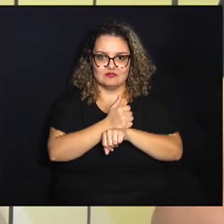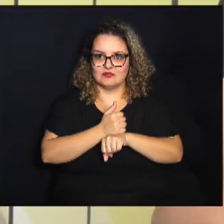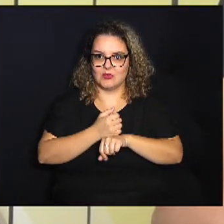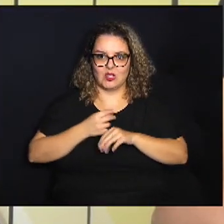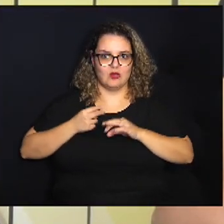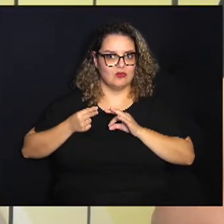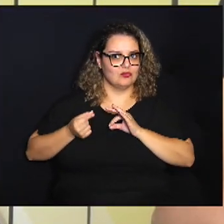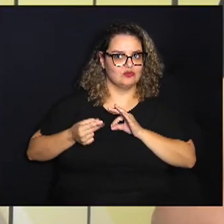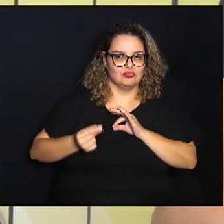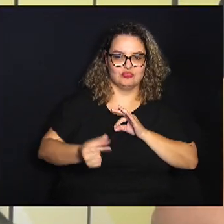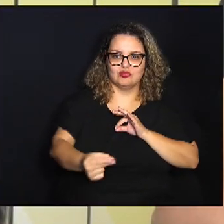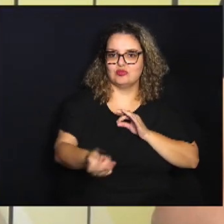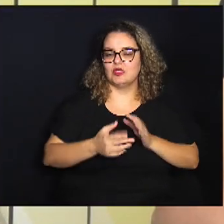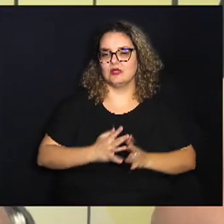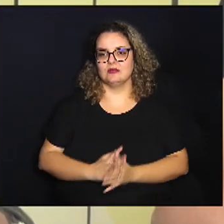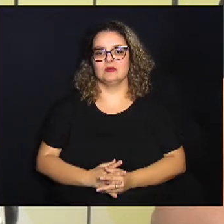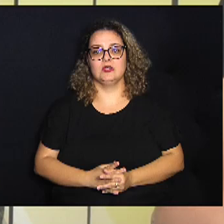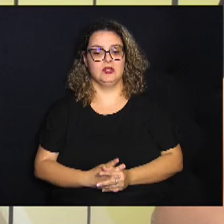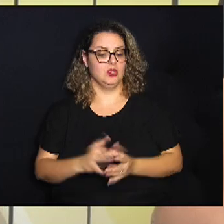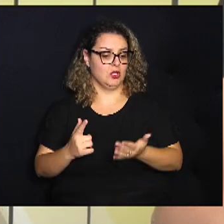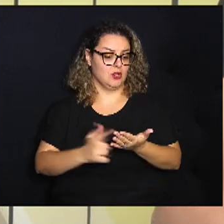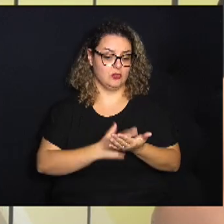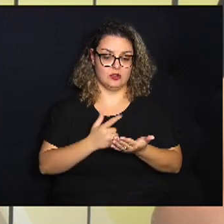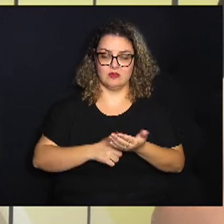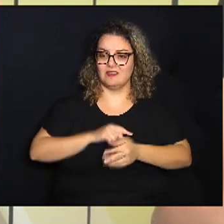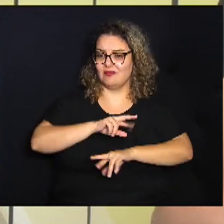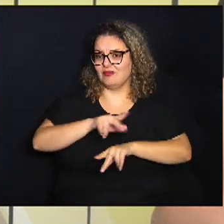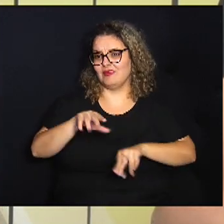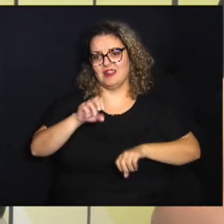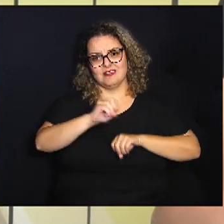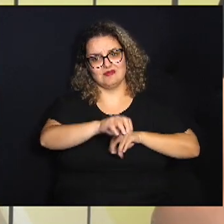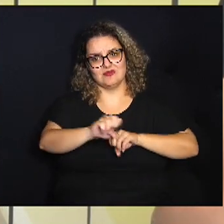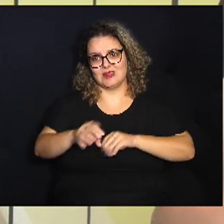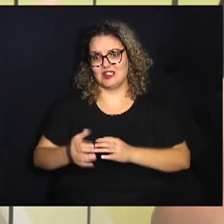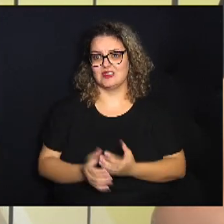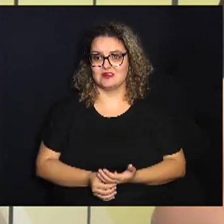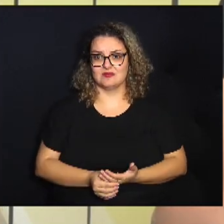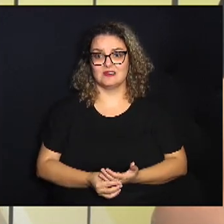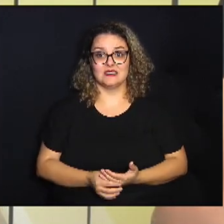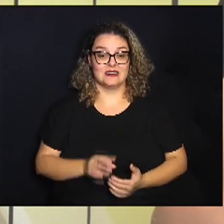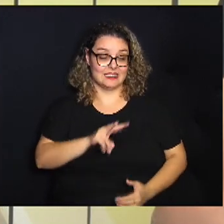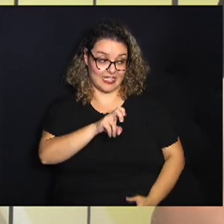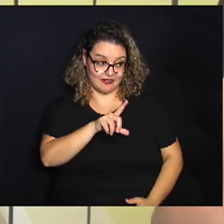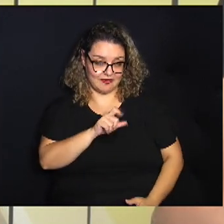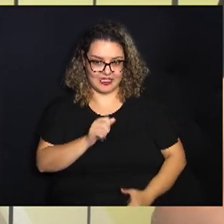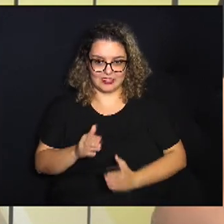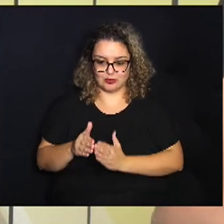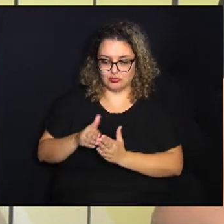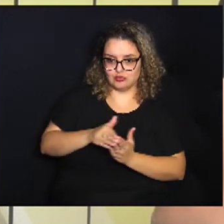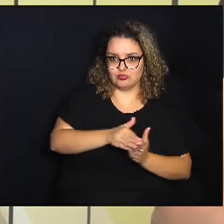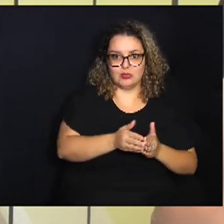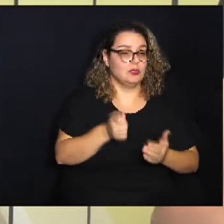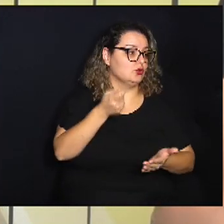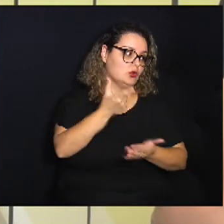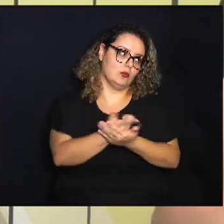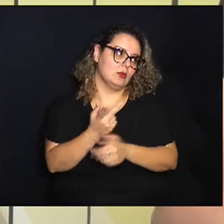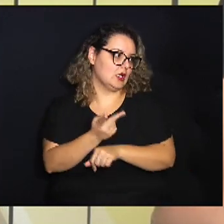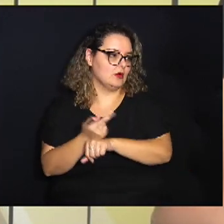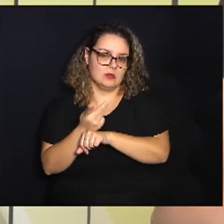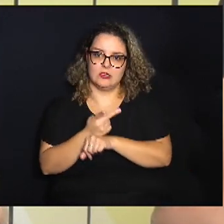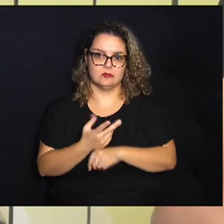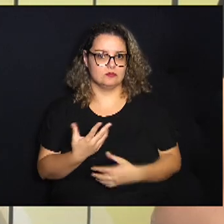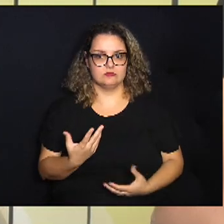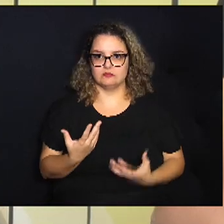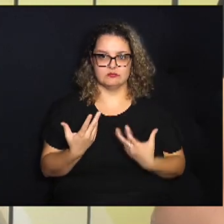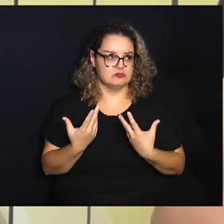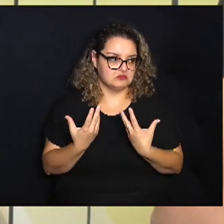né? E o livro traz várias lições, desde conseguiu, por exemplo, na vela, não paga premiação. O atleta não recebe dinheiro.